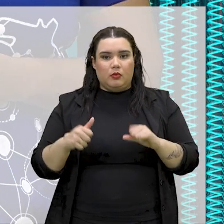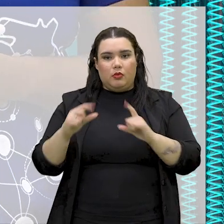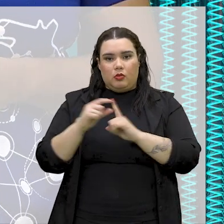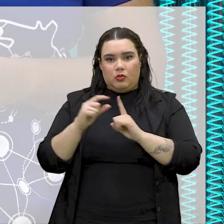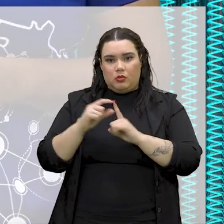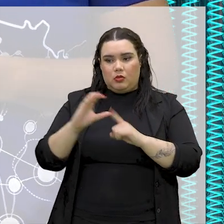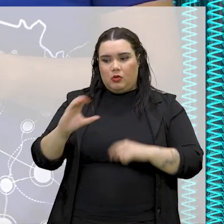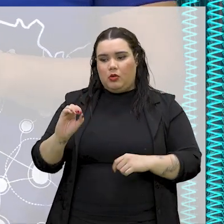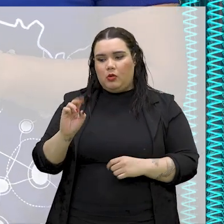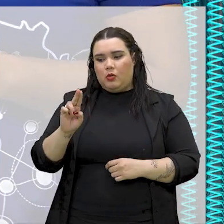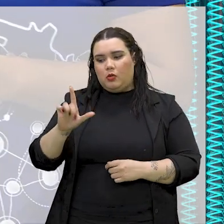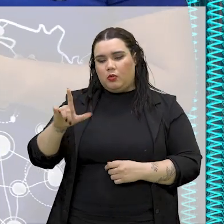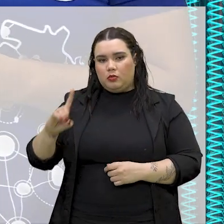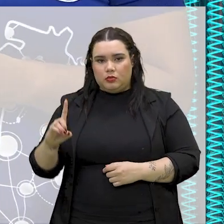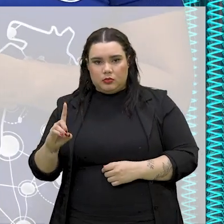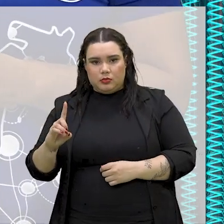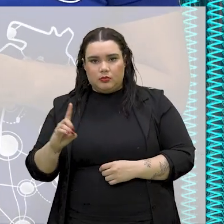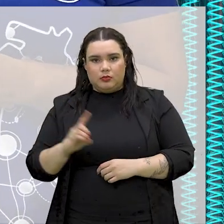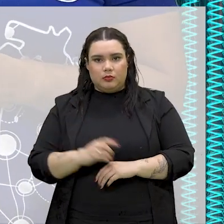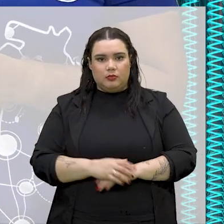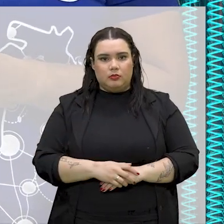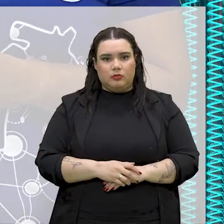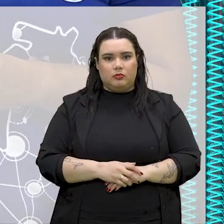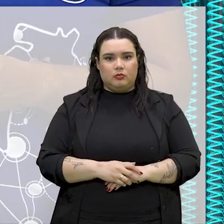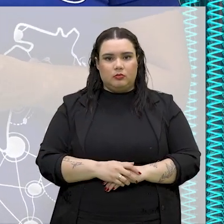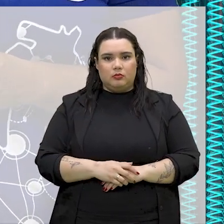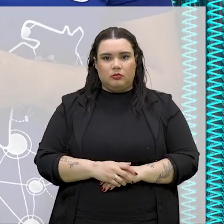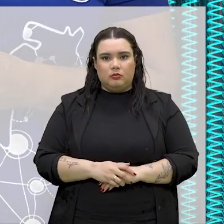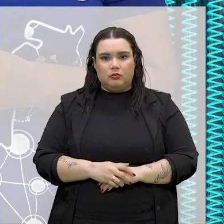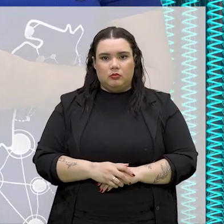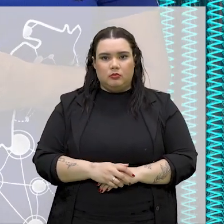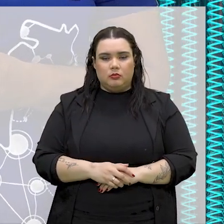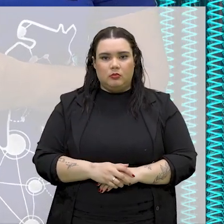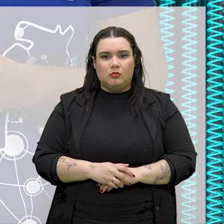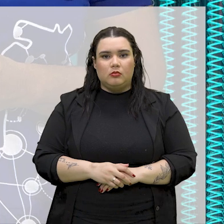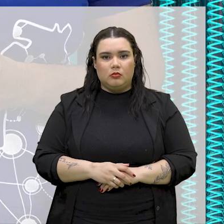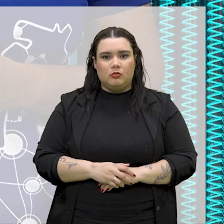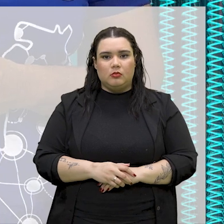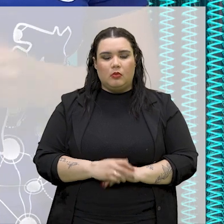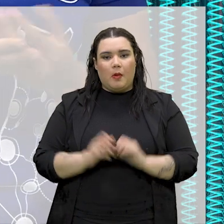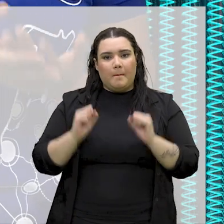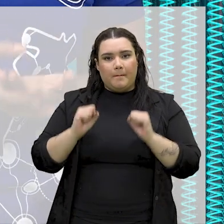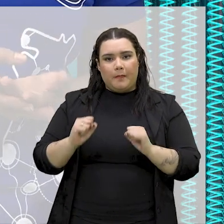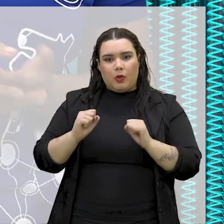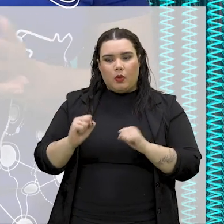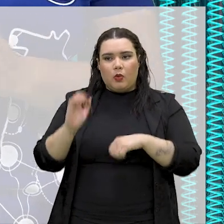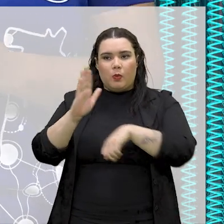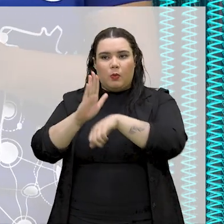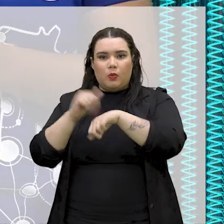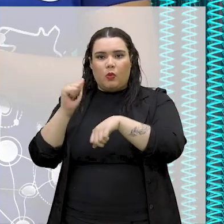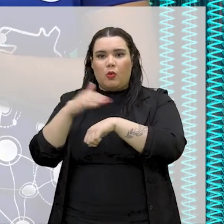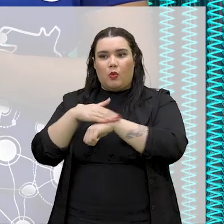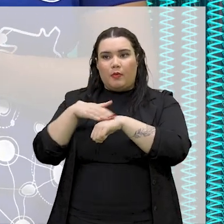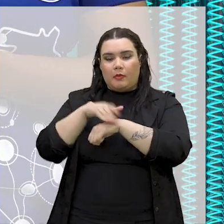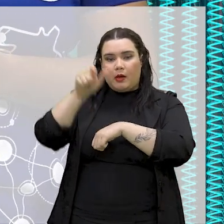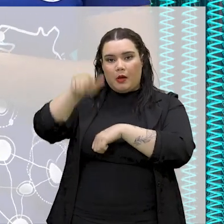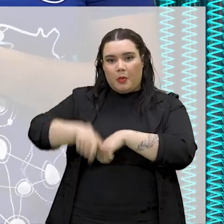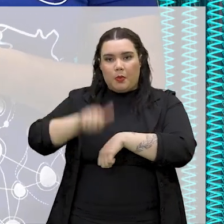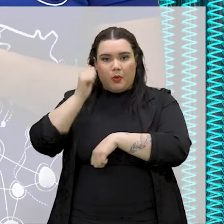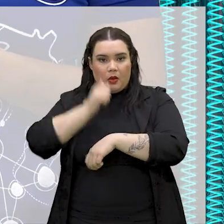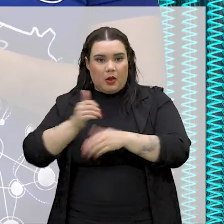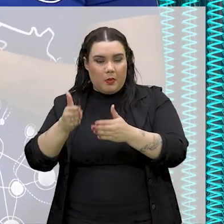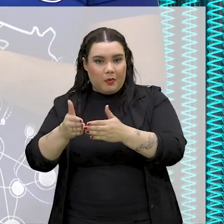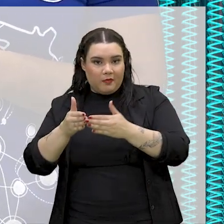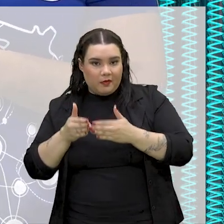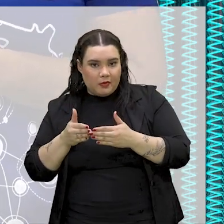pelo could. Então, could I speak to Amy, please? Eu poderia falar com a Amy, por favor?